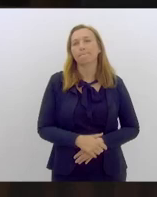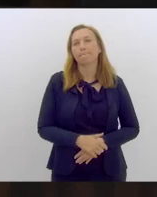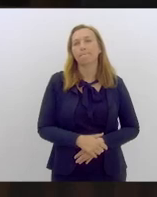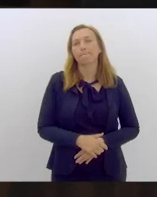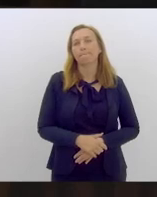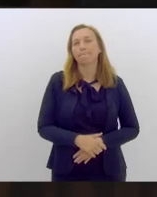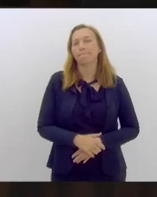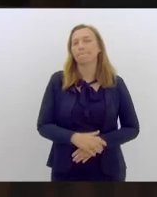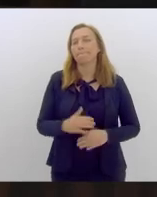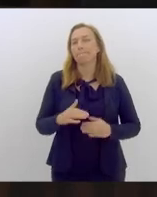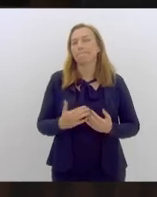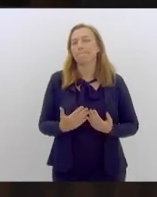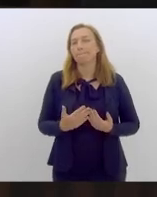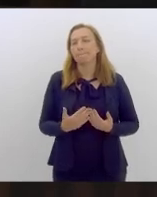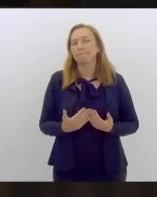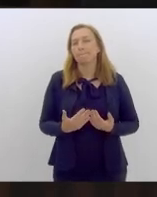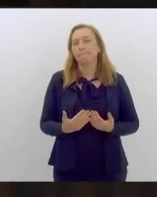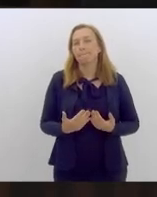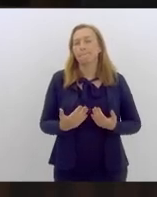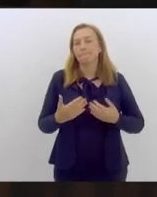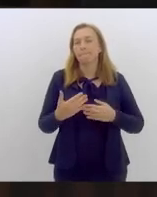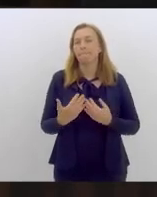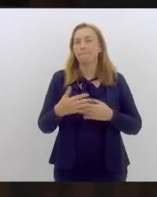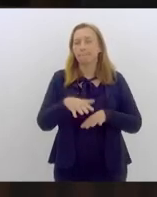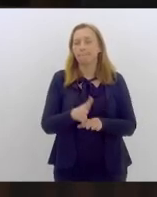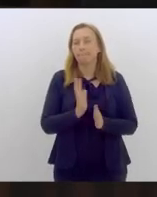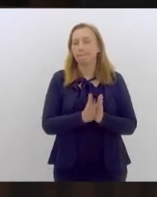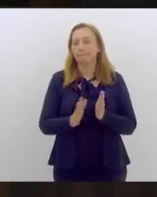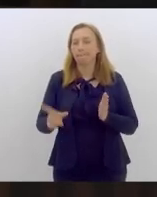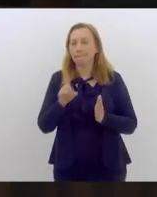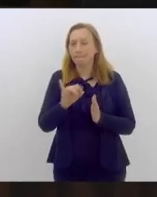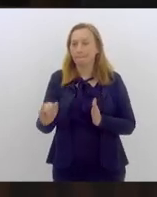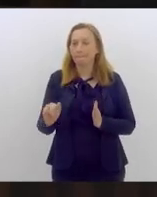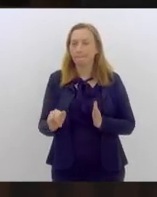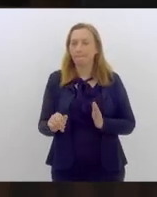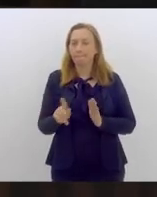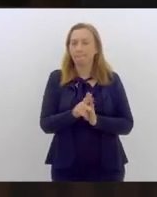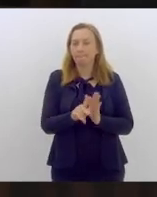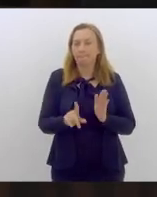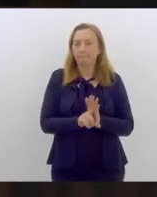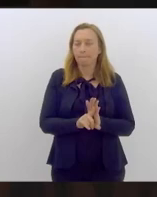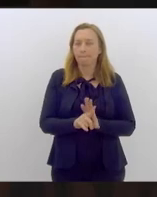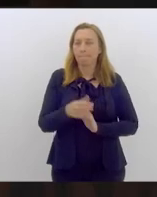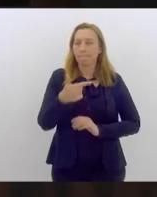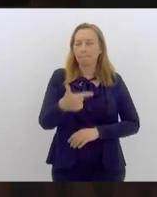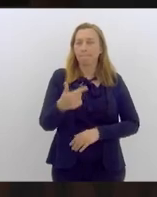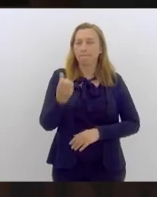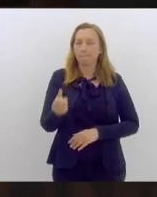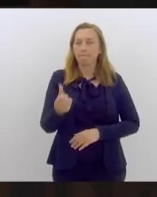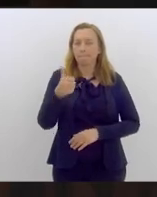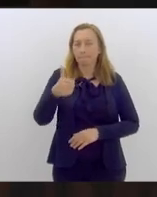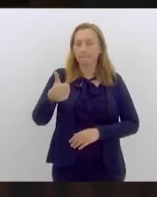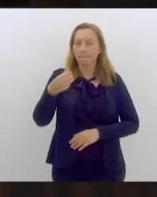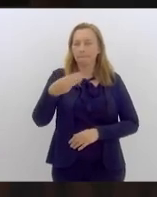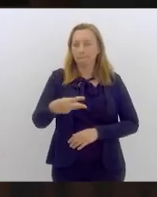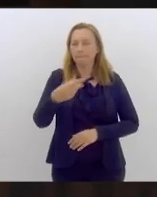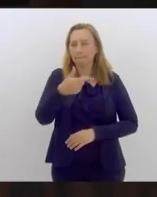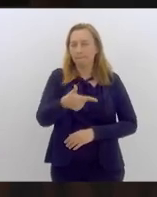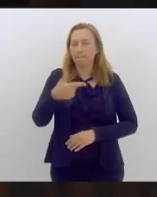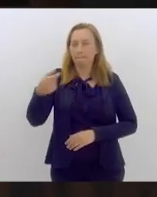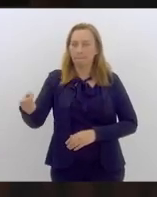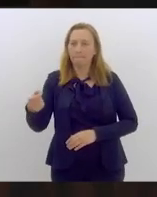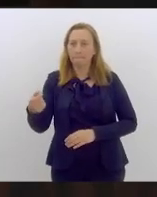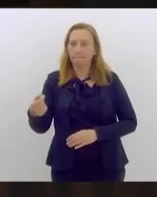Aprovado. Requer inclusão na ordem do dia, projeto de lei 2613 de